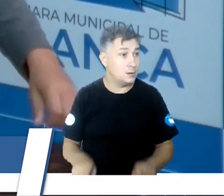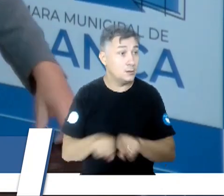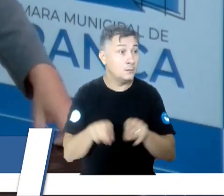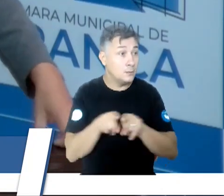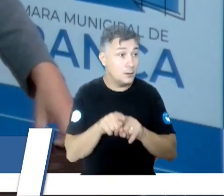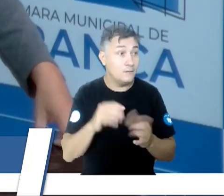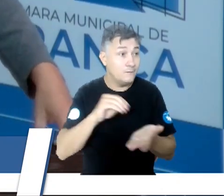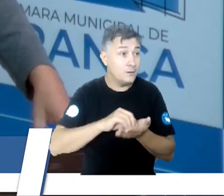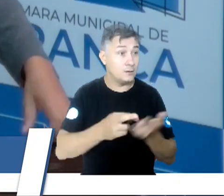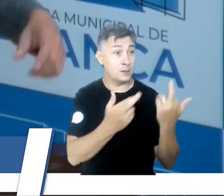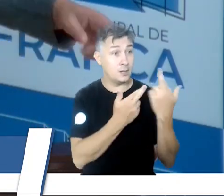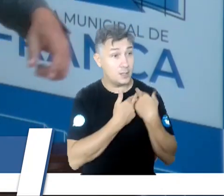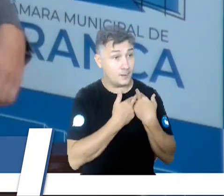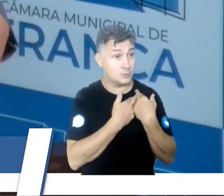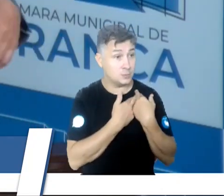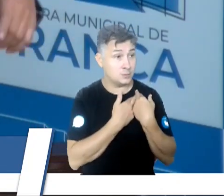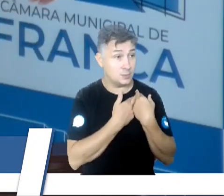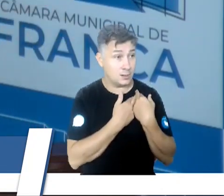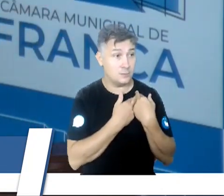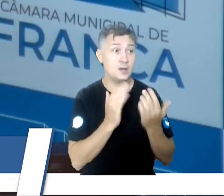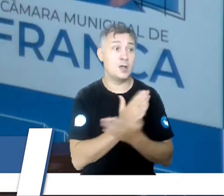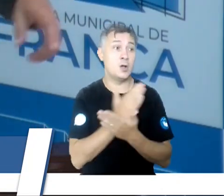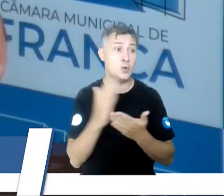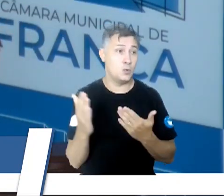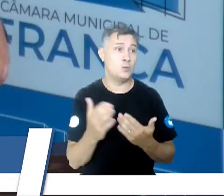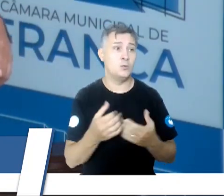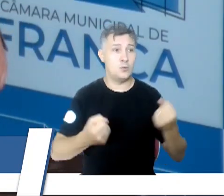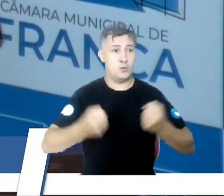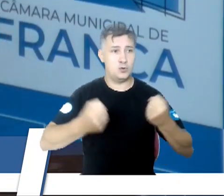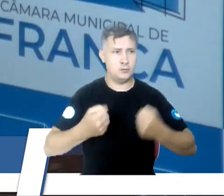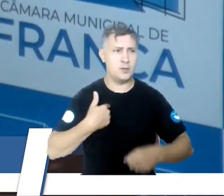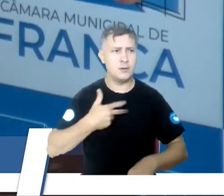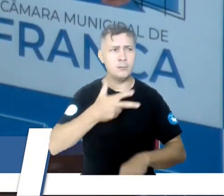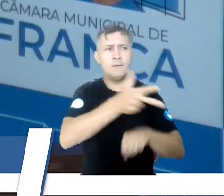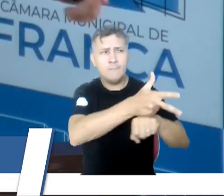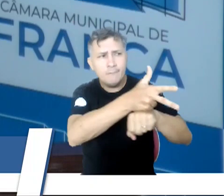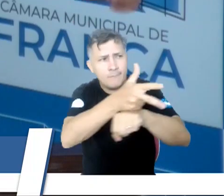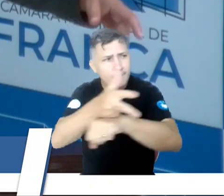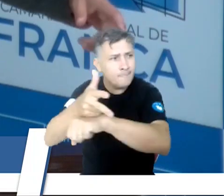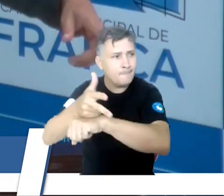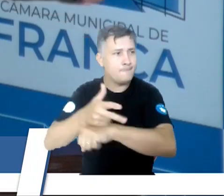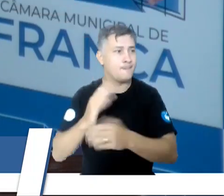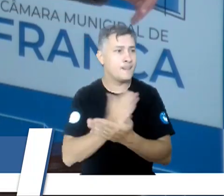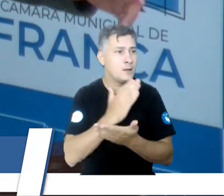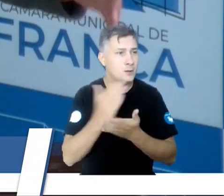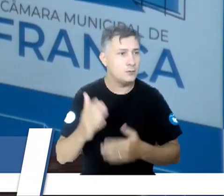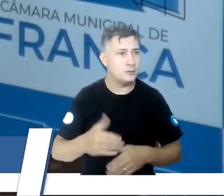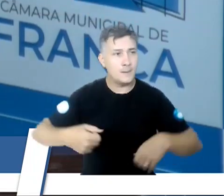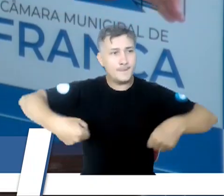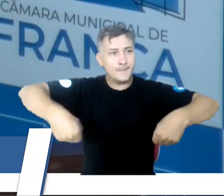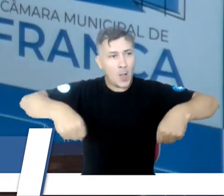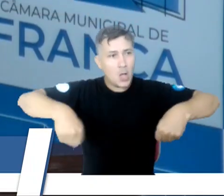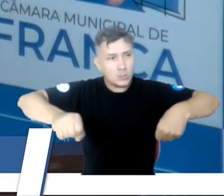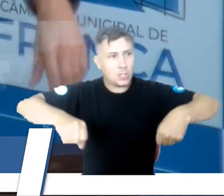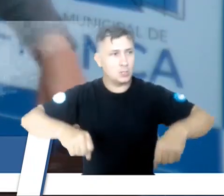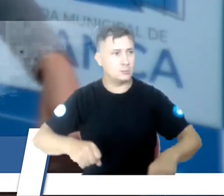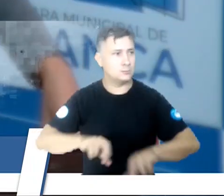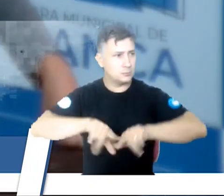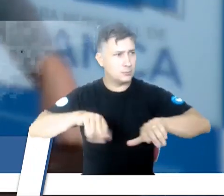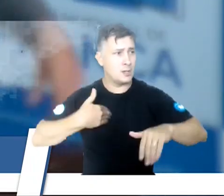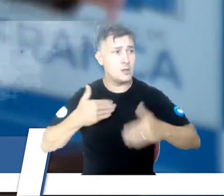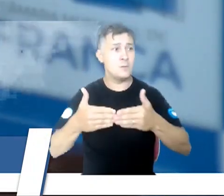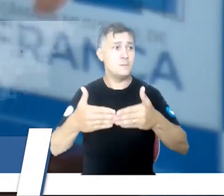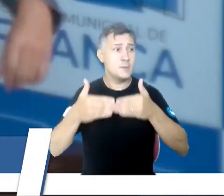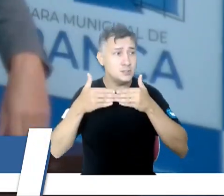alguns motoristas. Eu filmei lá motoristas andando de moto, eu pedi para o rapaz, falei, pelo amor de Deus, você não vai ali não,